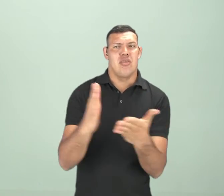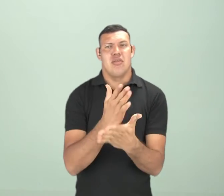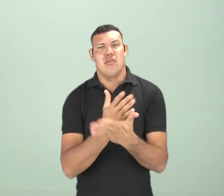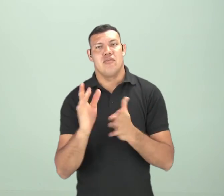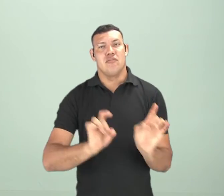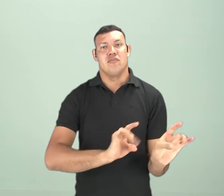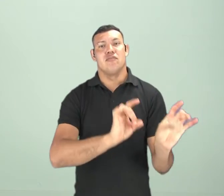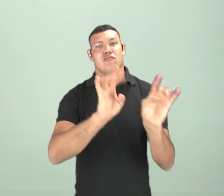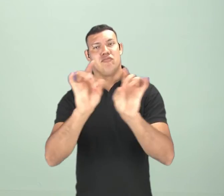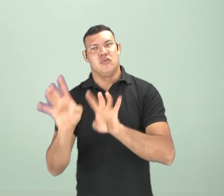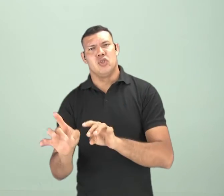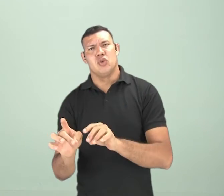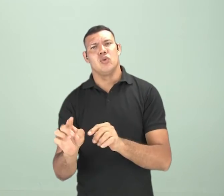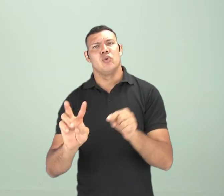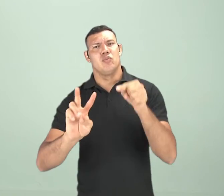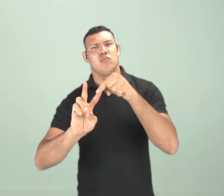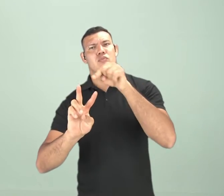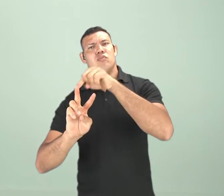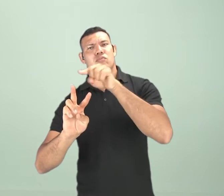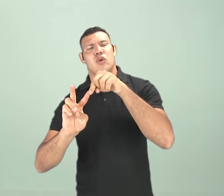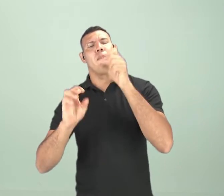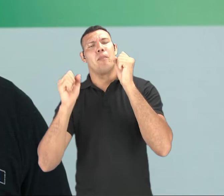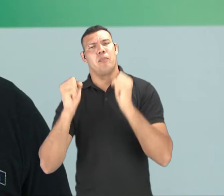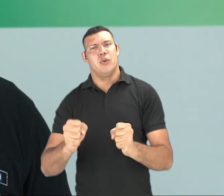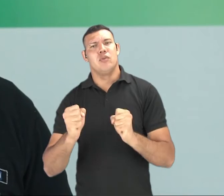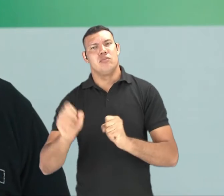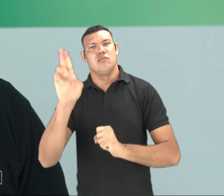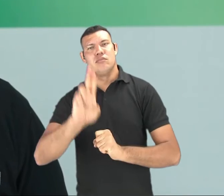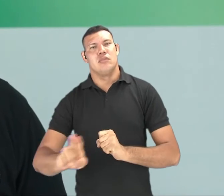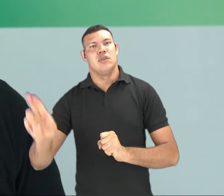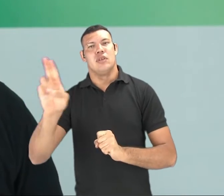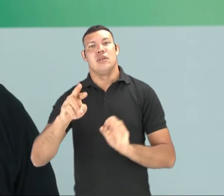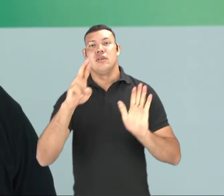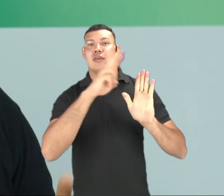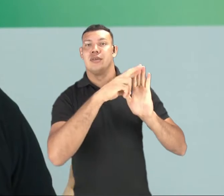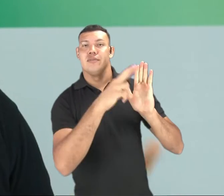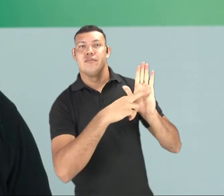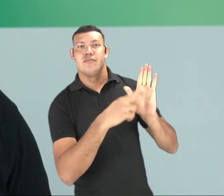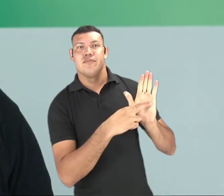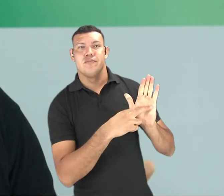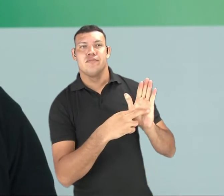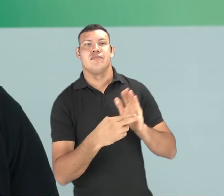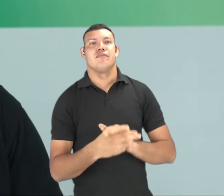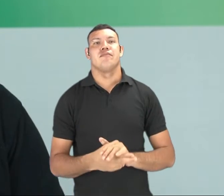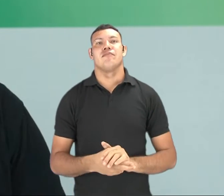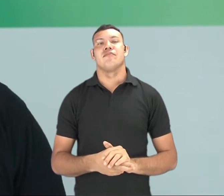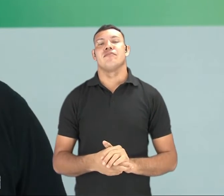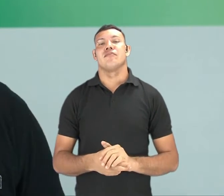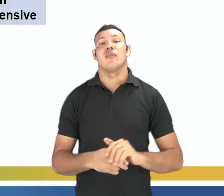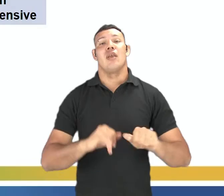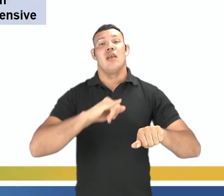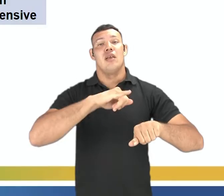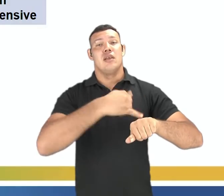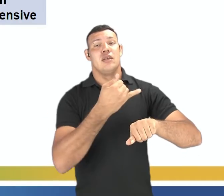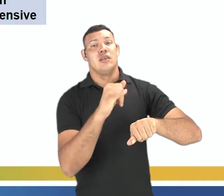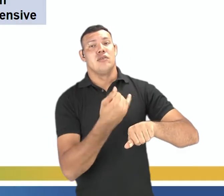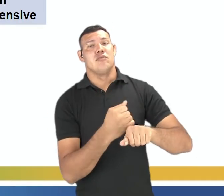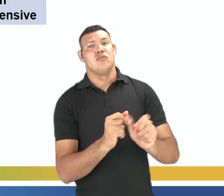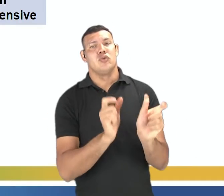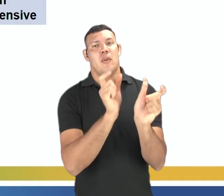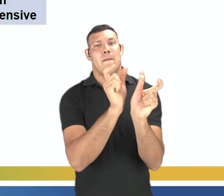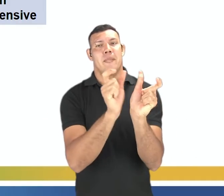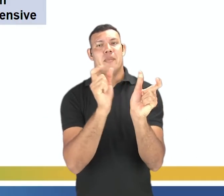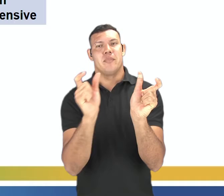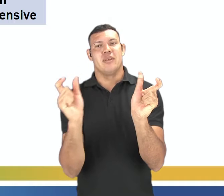ou most, ok? Então a regrinha diz assim: with some two-syllable adjectives, we can use